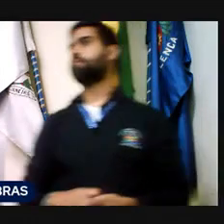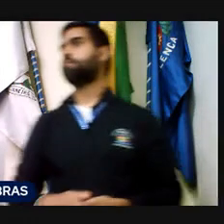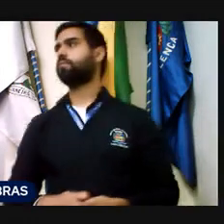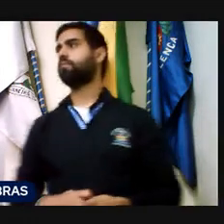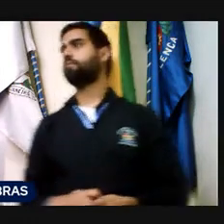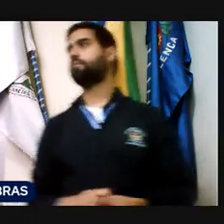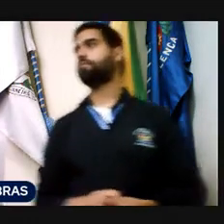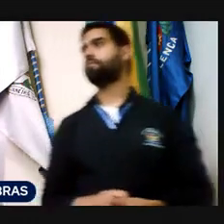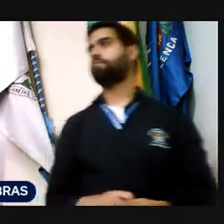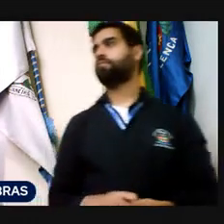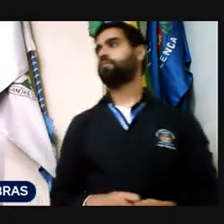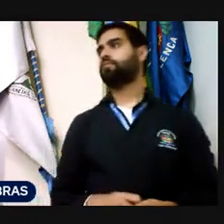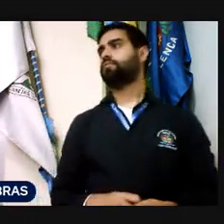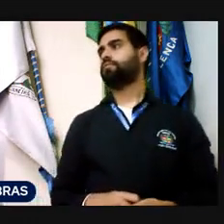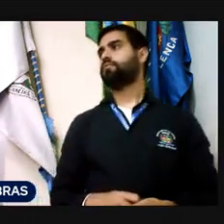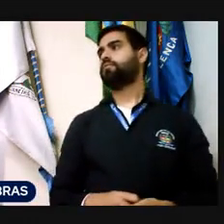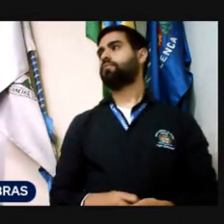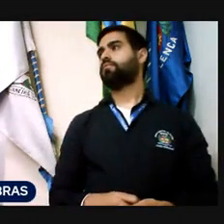posteriormente.